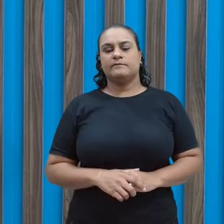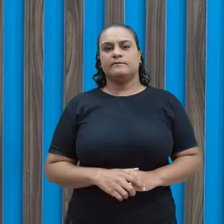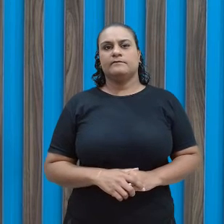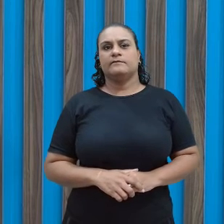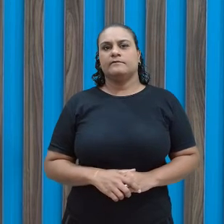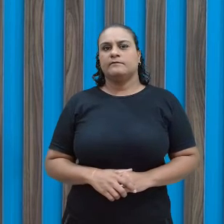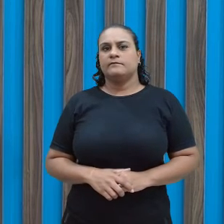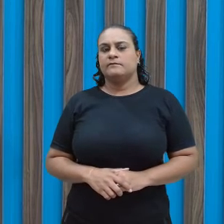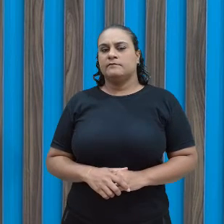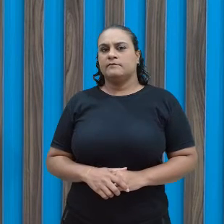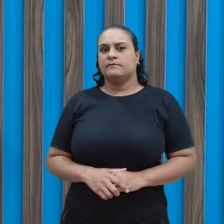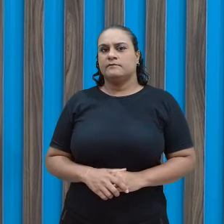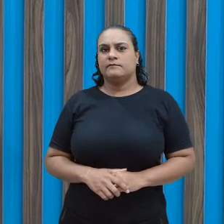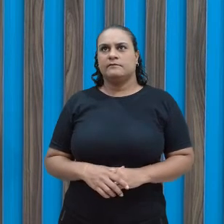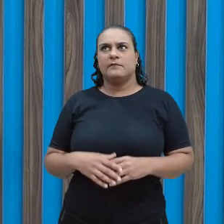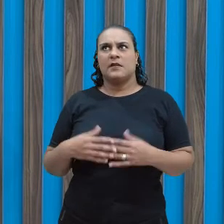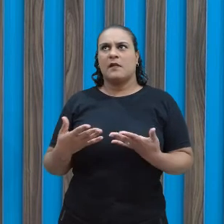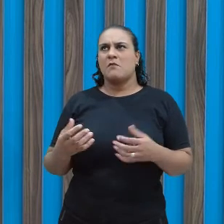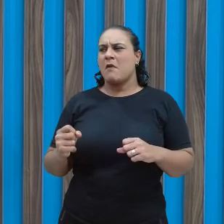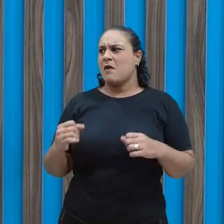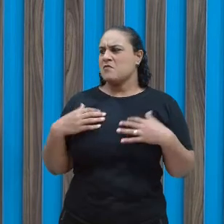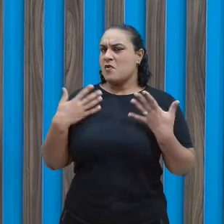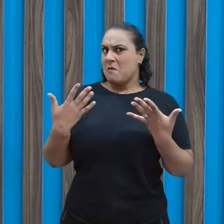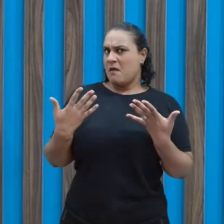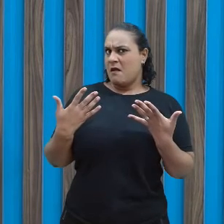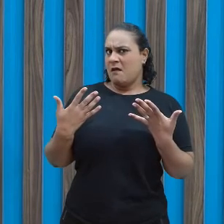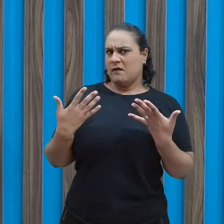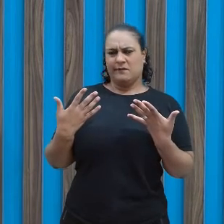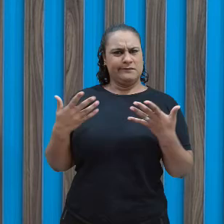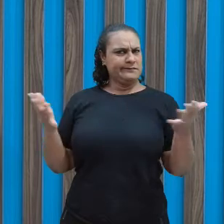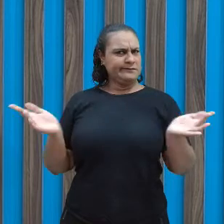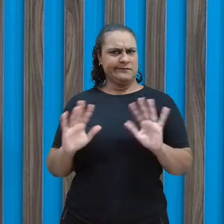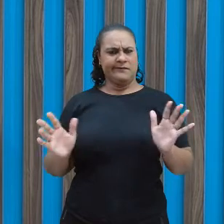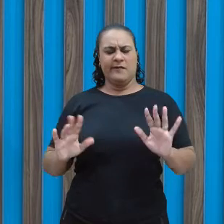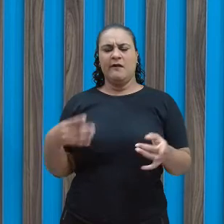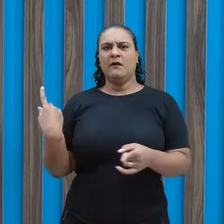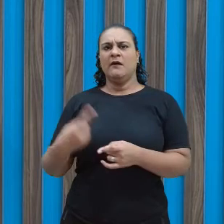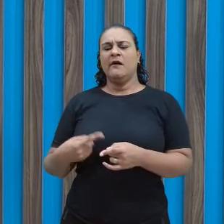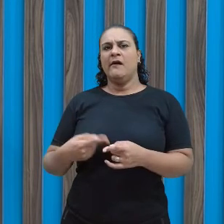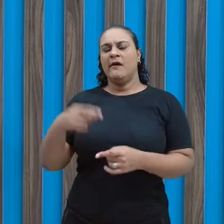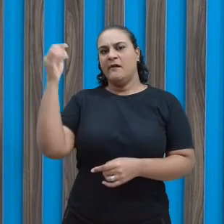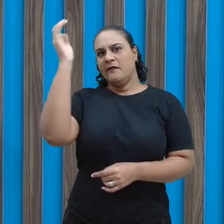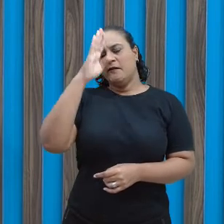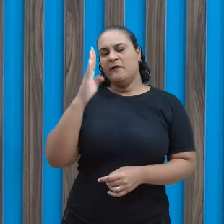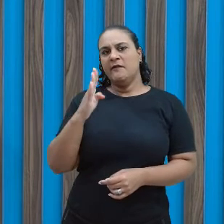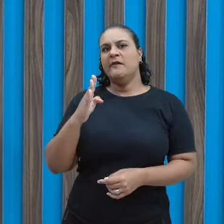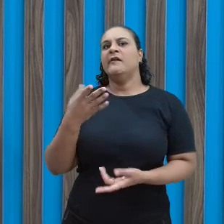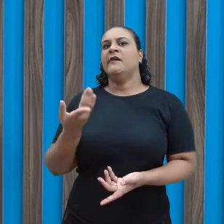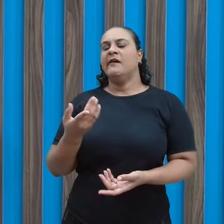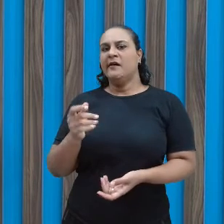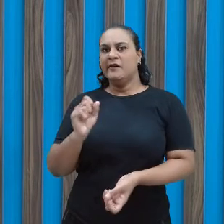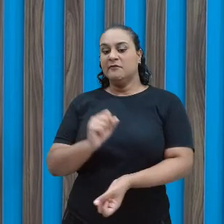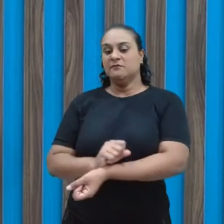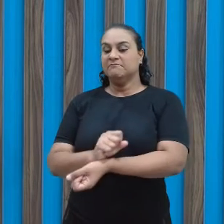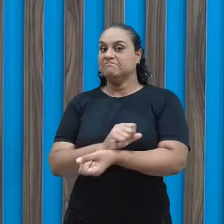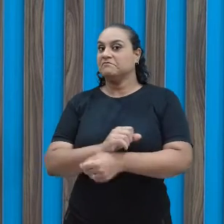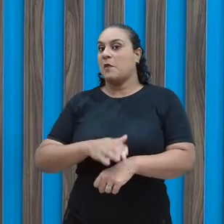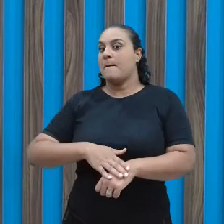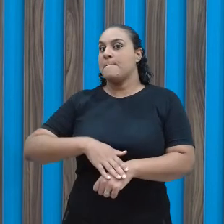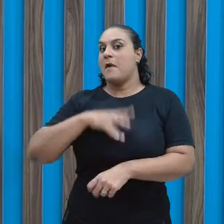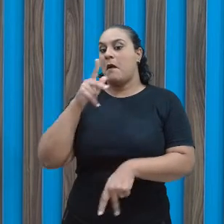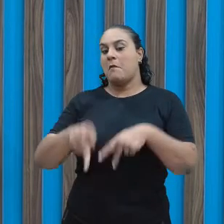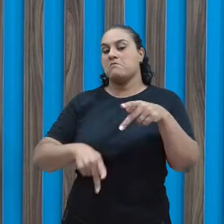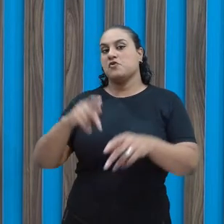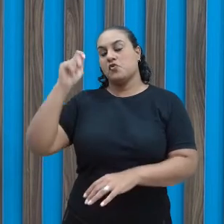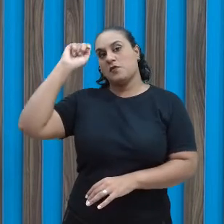isso não é uma coisa que seja uma surpresa, já que o Brasil foi o país que mais escravizou pessoas negras do mundo. No